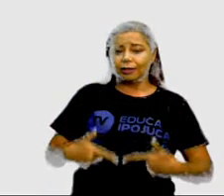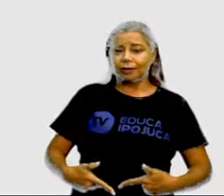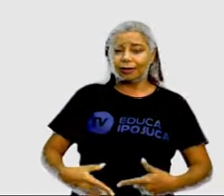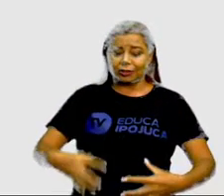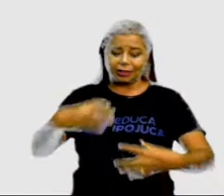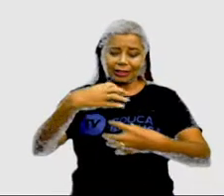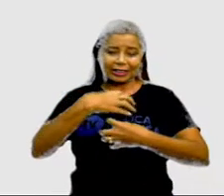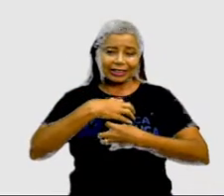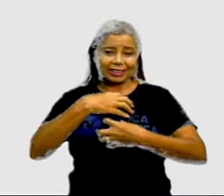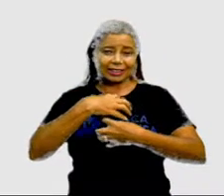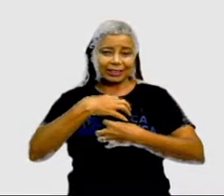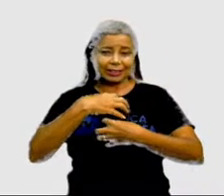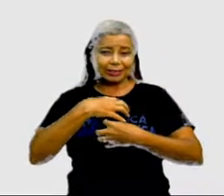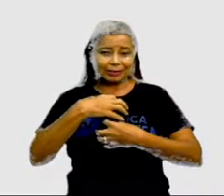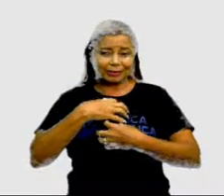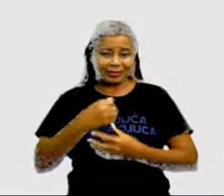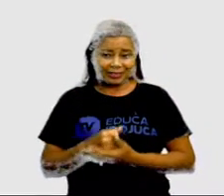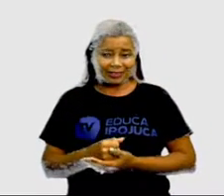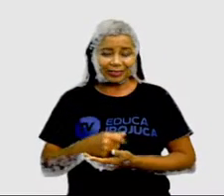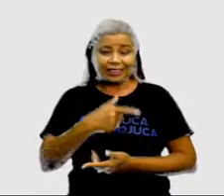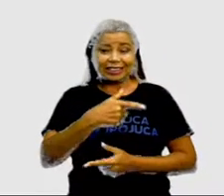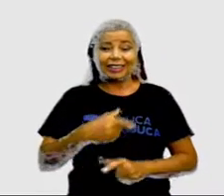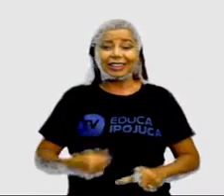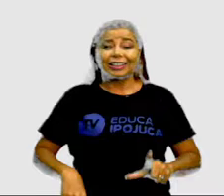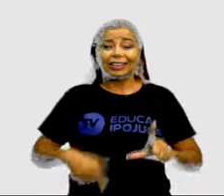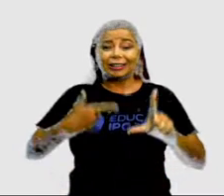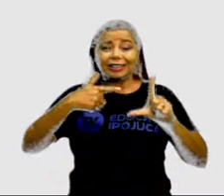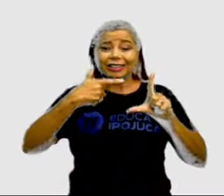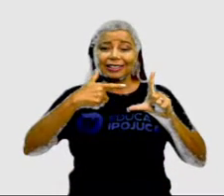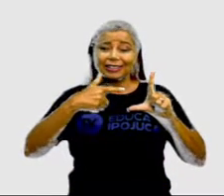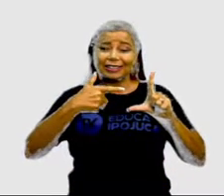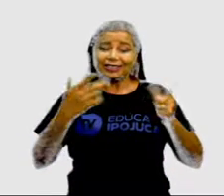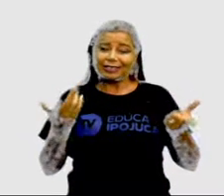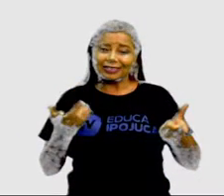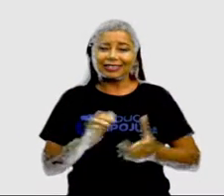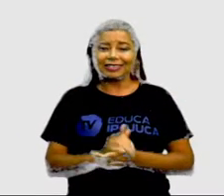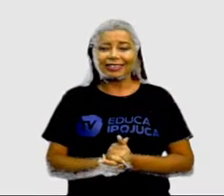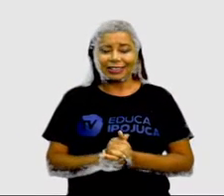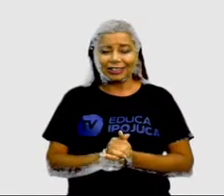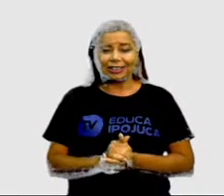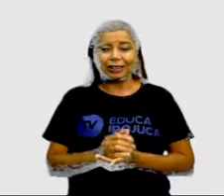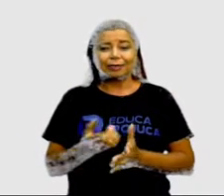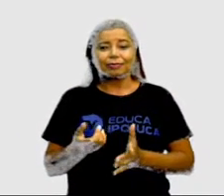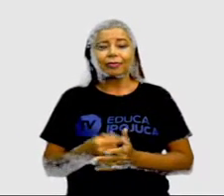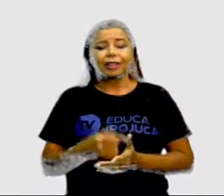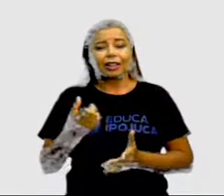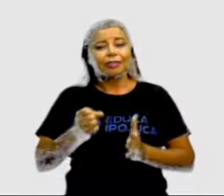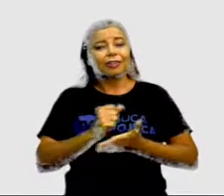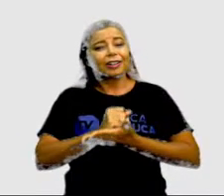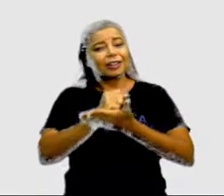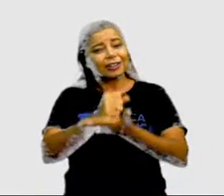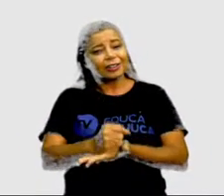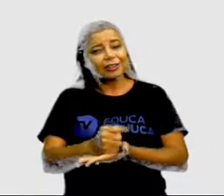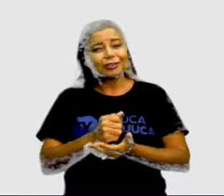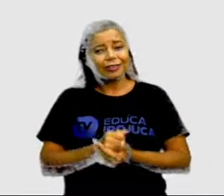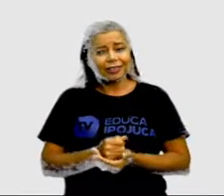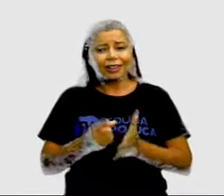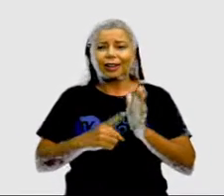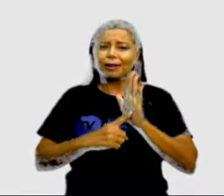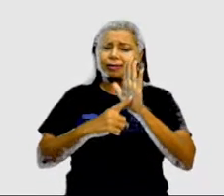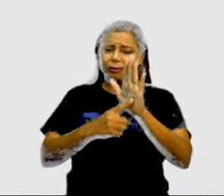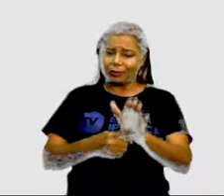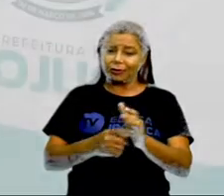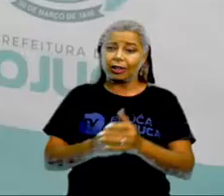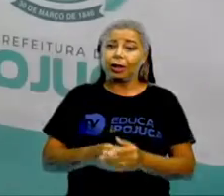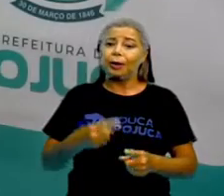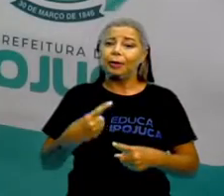pessoal, os emojis para representá-los, porque esses camaradas estão no nosso